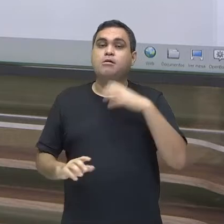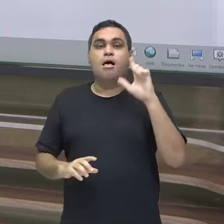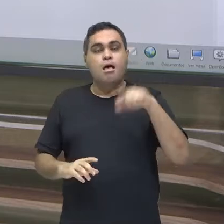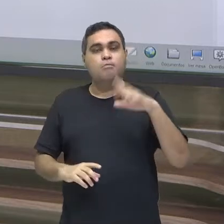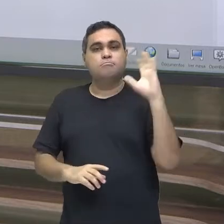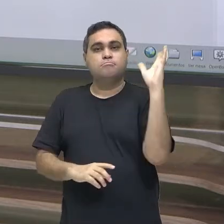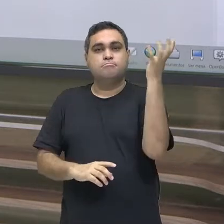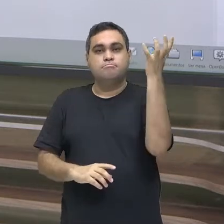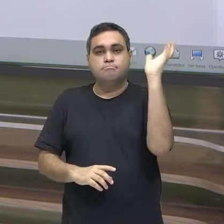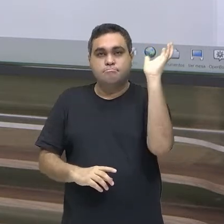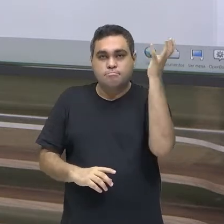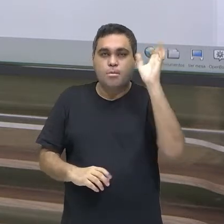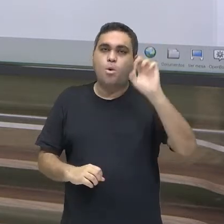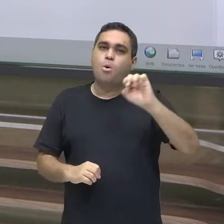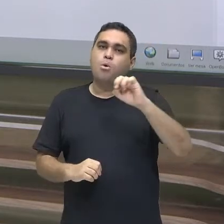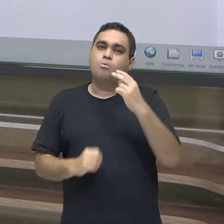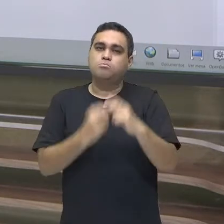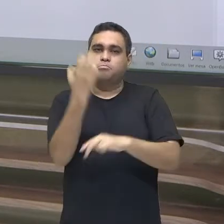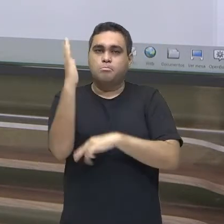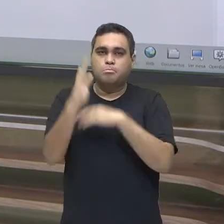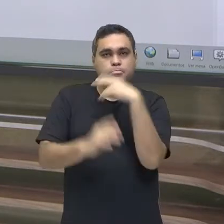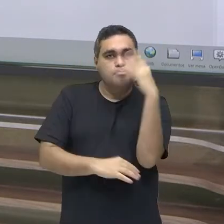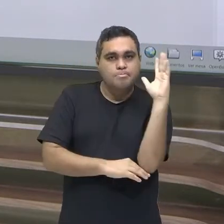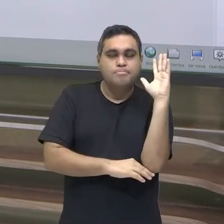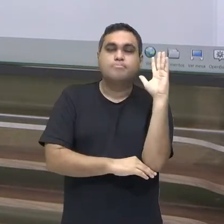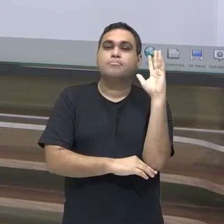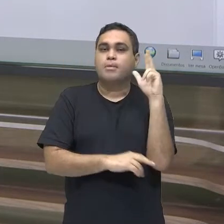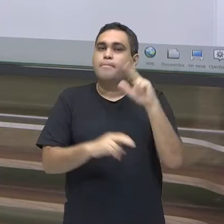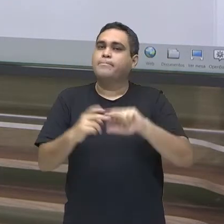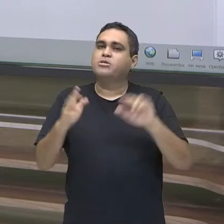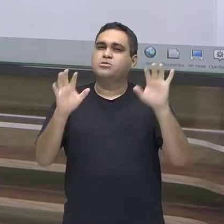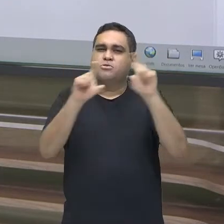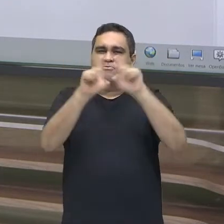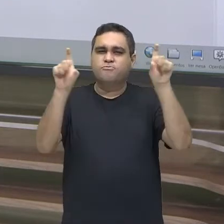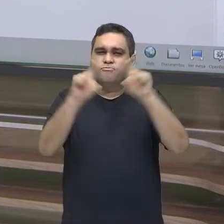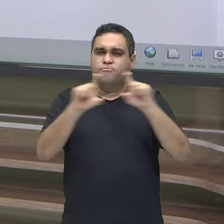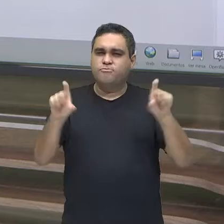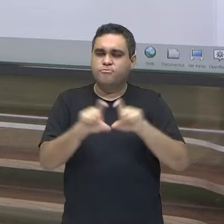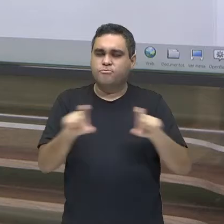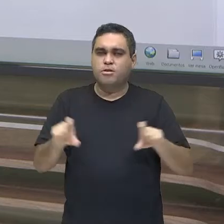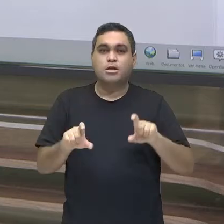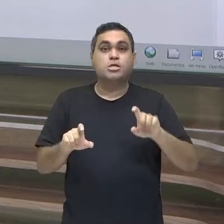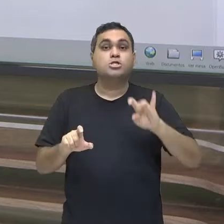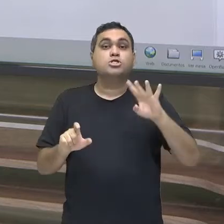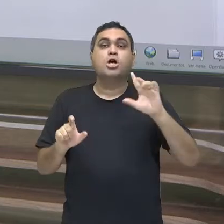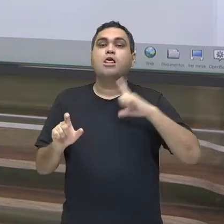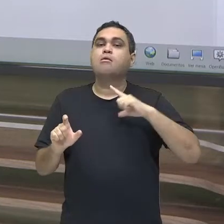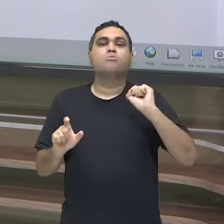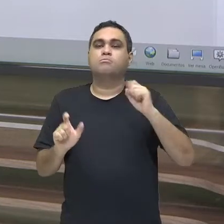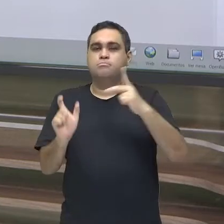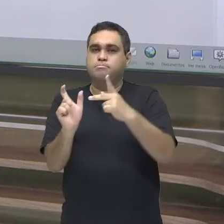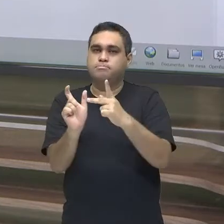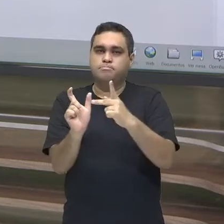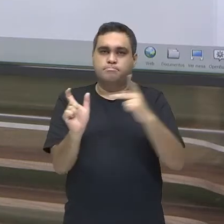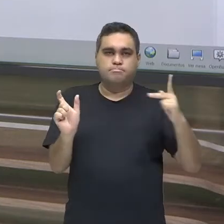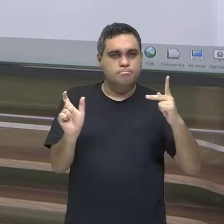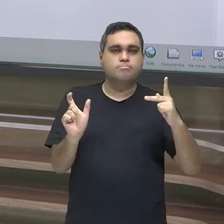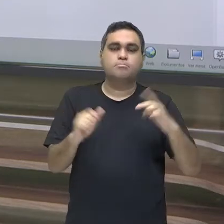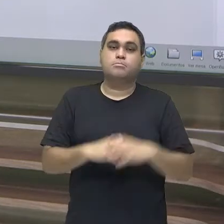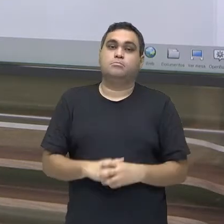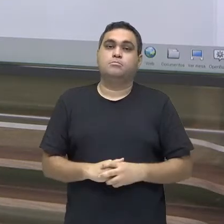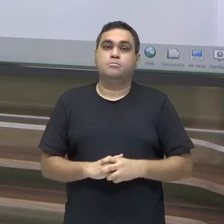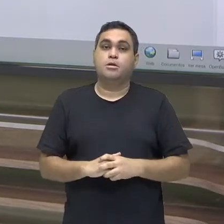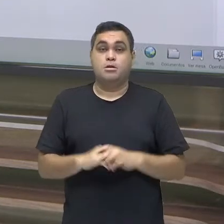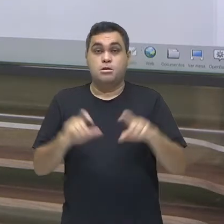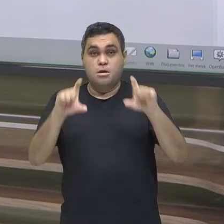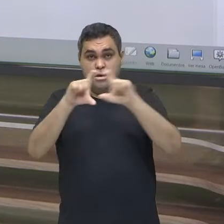fenômenos naturais, fenômenos da natureza. Portanto, todas estas frases só possuem o predicado. E as orações,